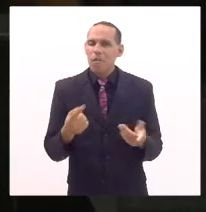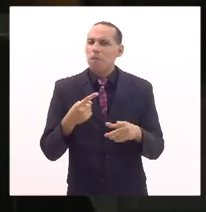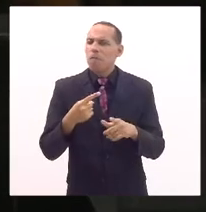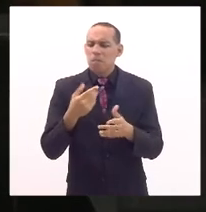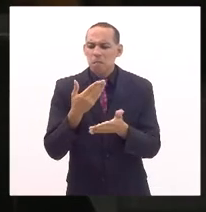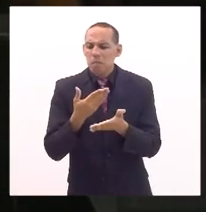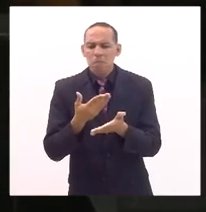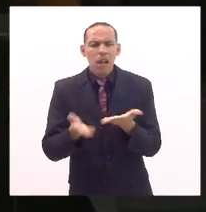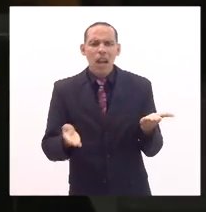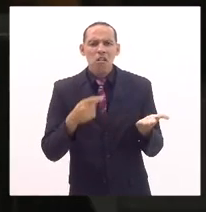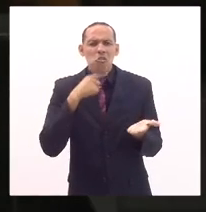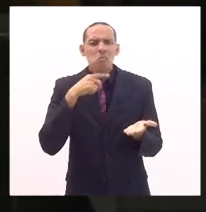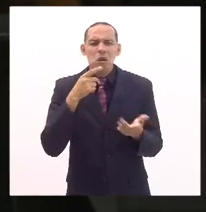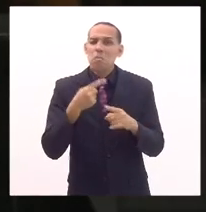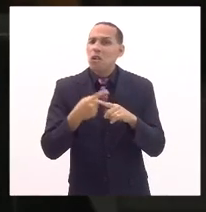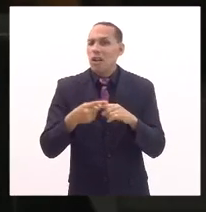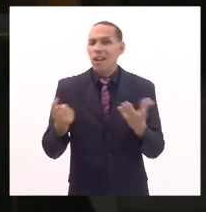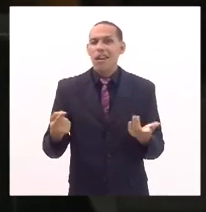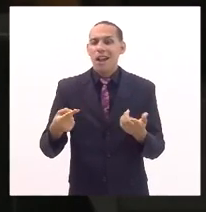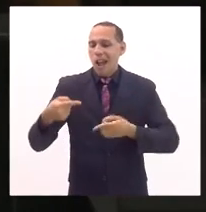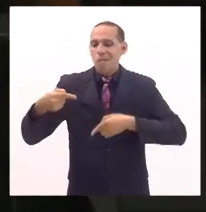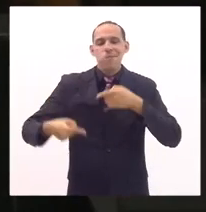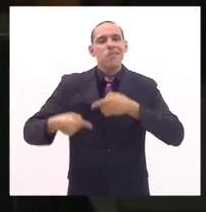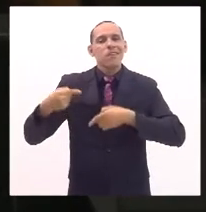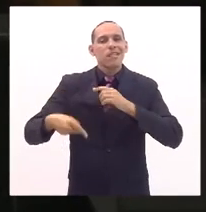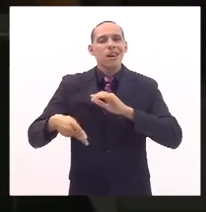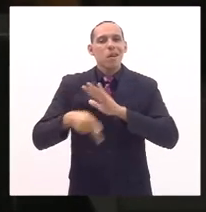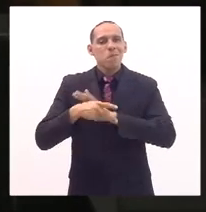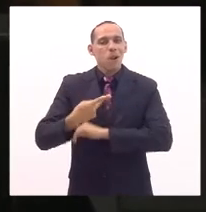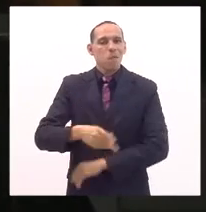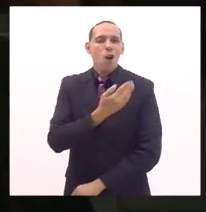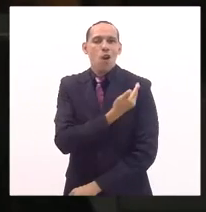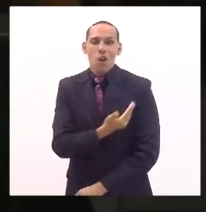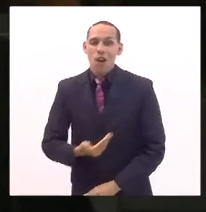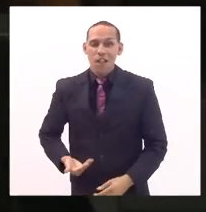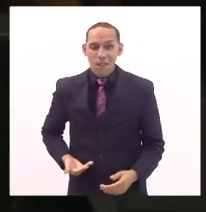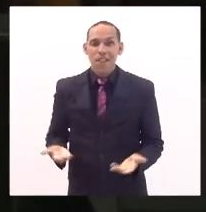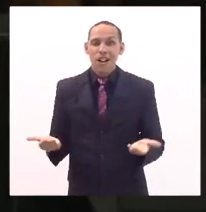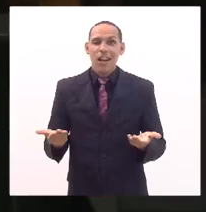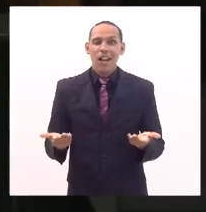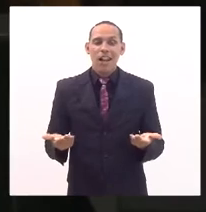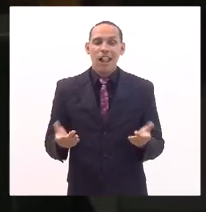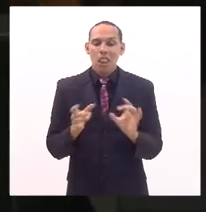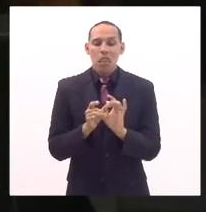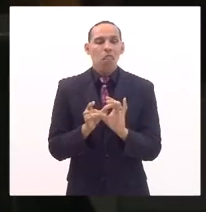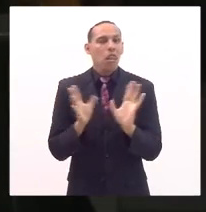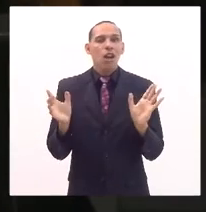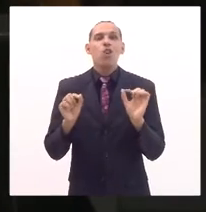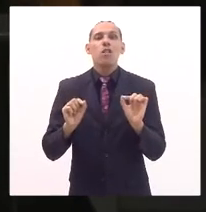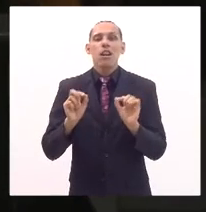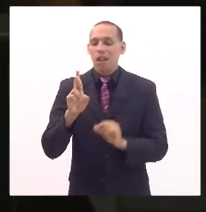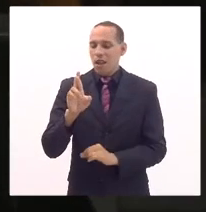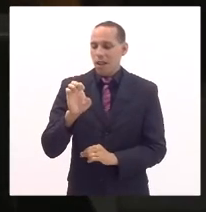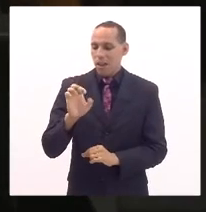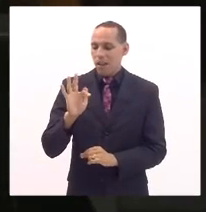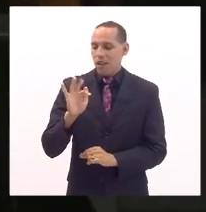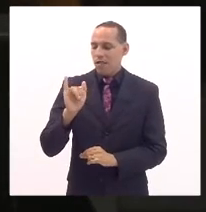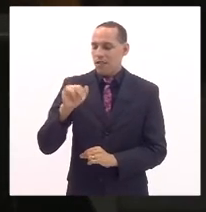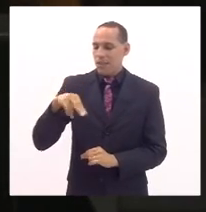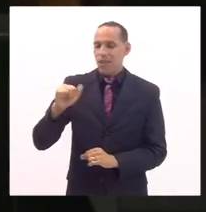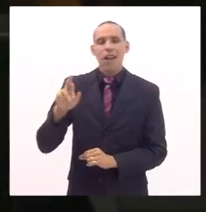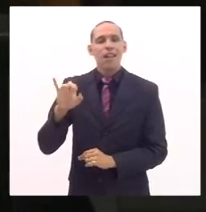perdemos porque a política governamental foi de abrir mão das refinarias